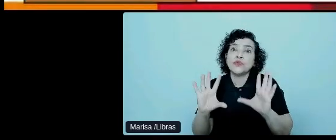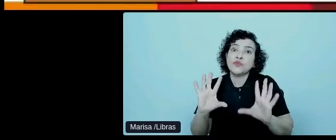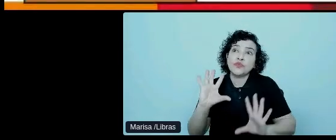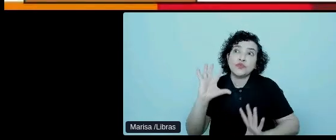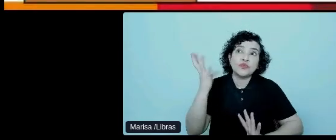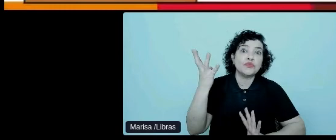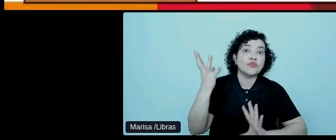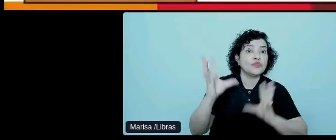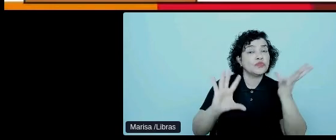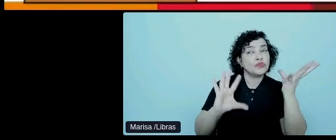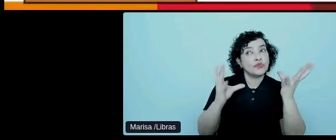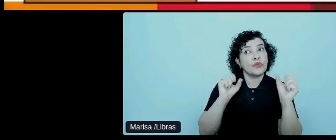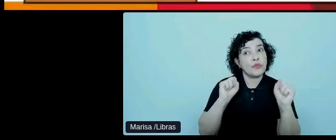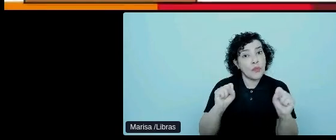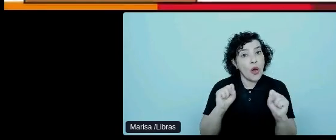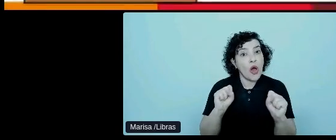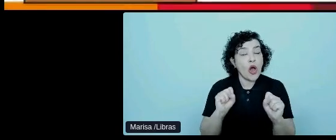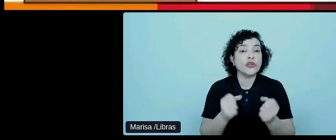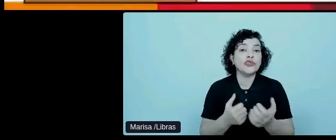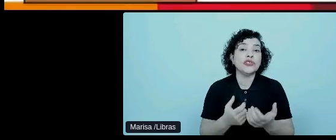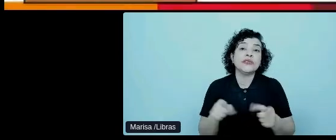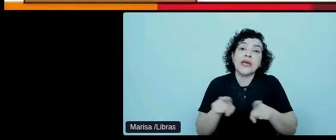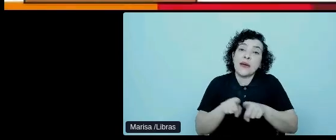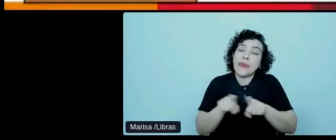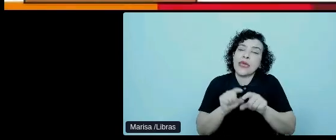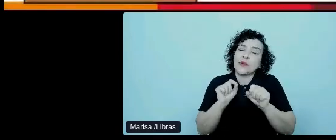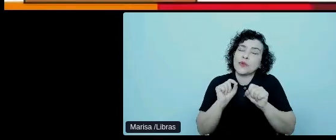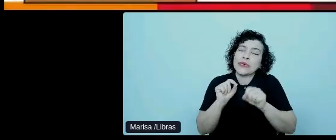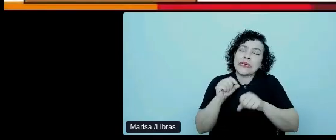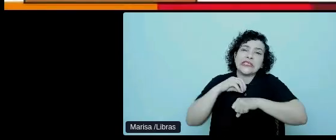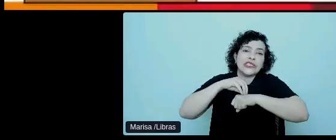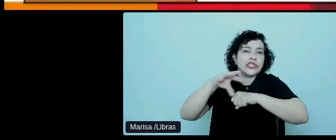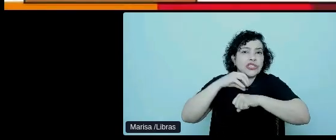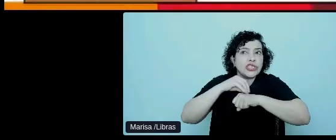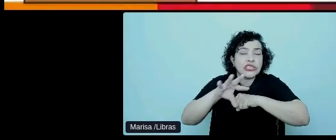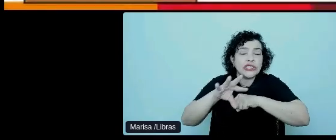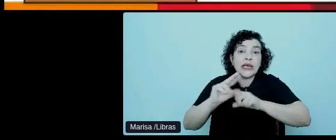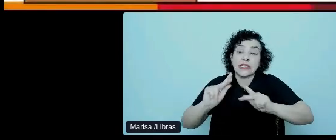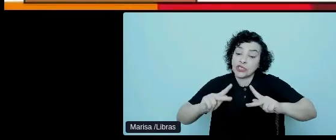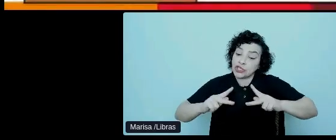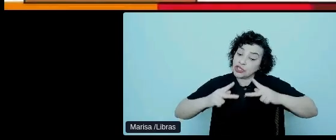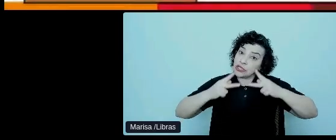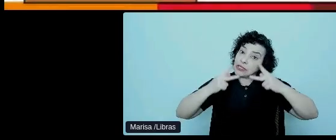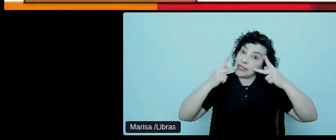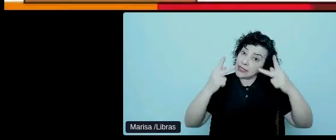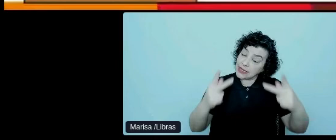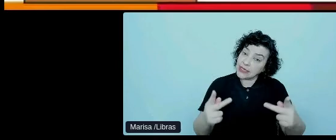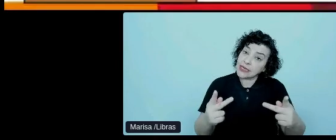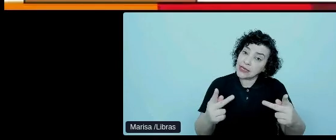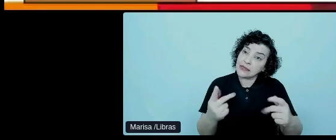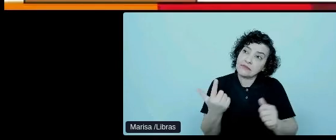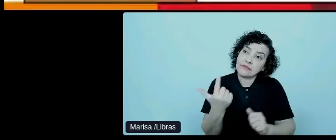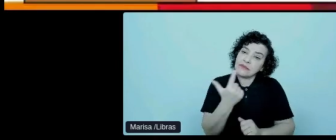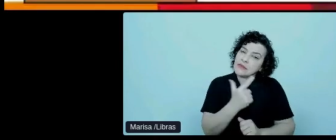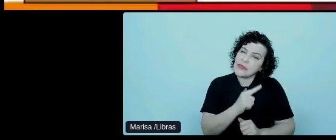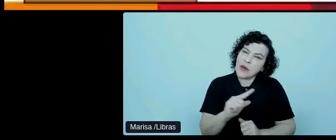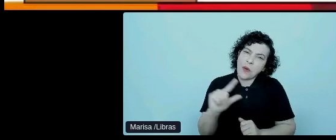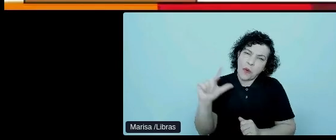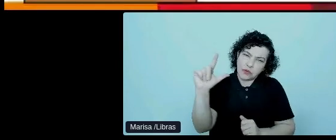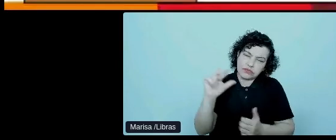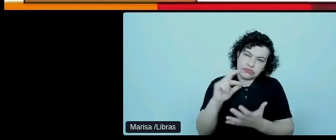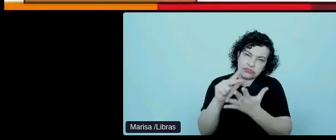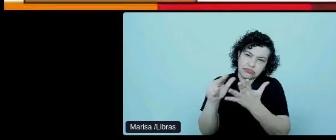possíveis. Ela me dá muitos recursos também de links para outras coisas dentro